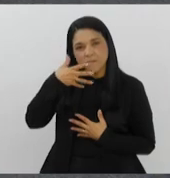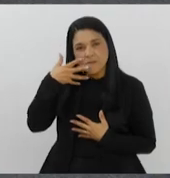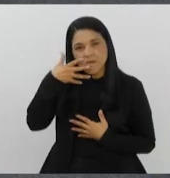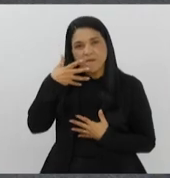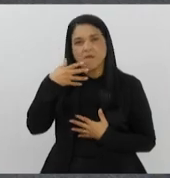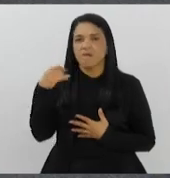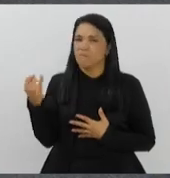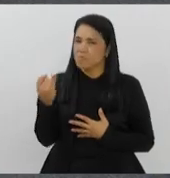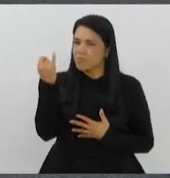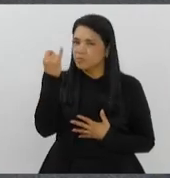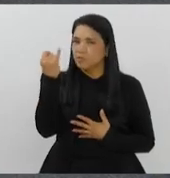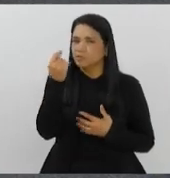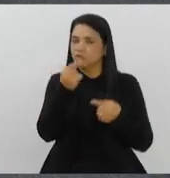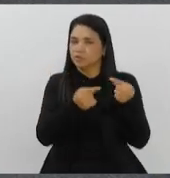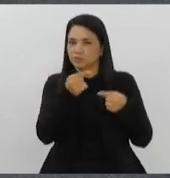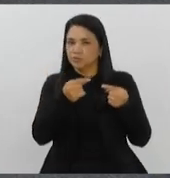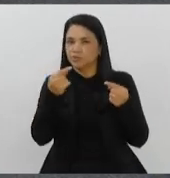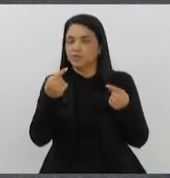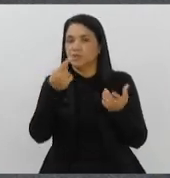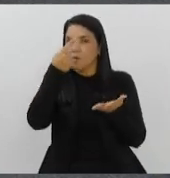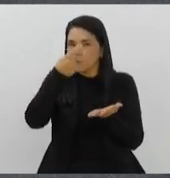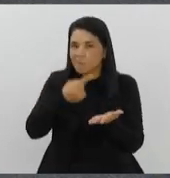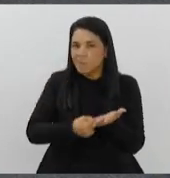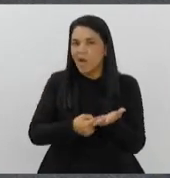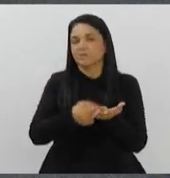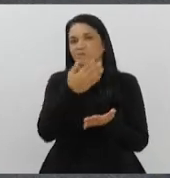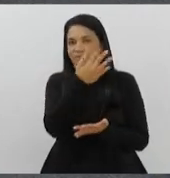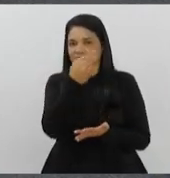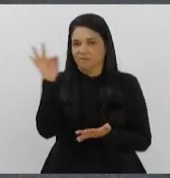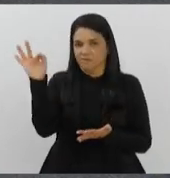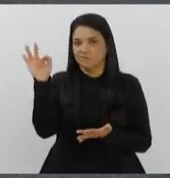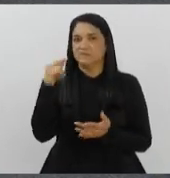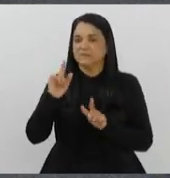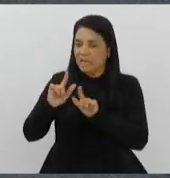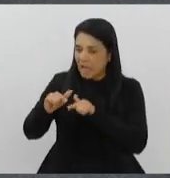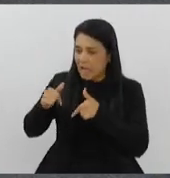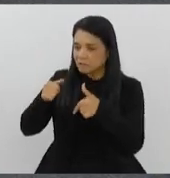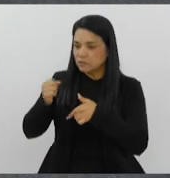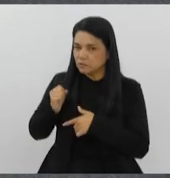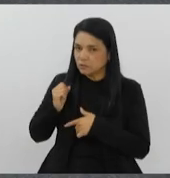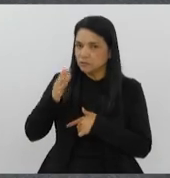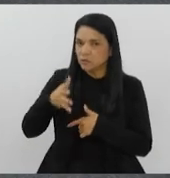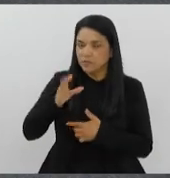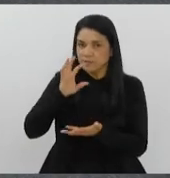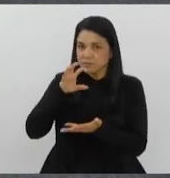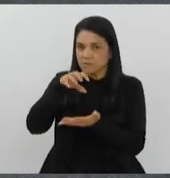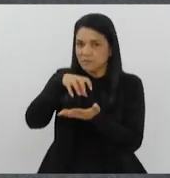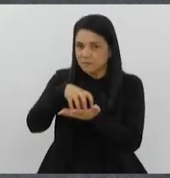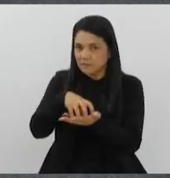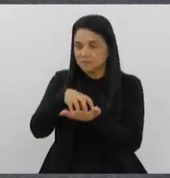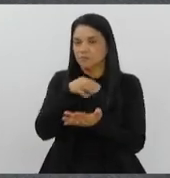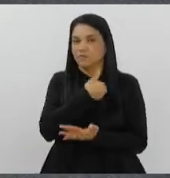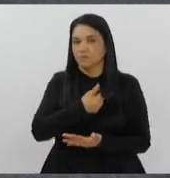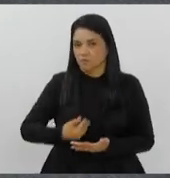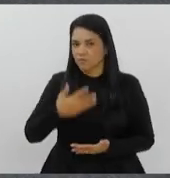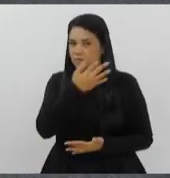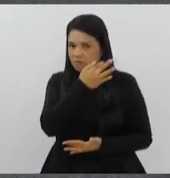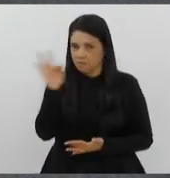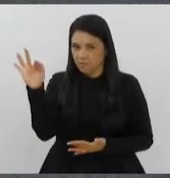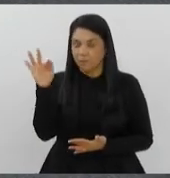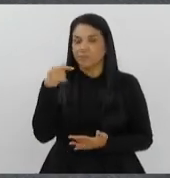é importante rediscutir o Pacto Federativo no Brasil, a gente tem muitas ações centralizadas no governo federal,